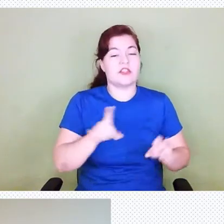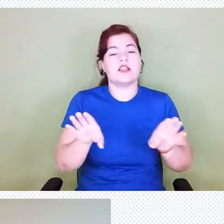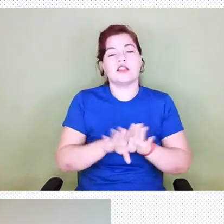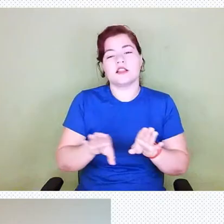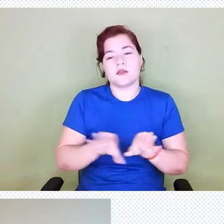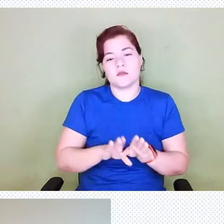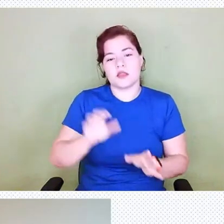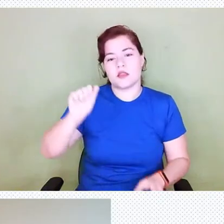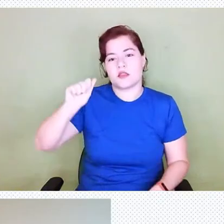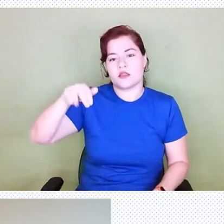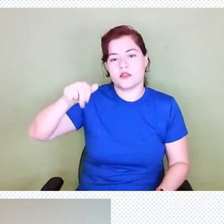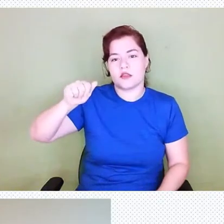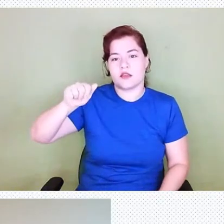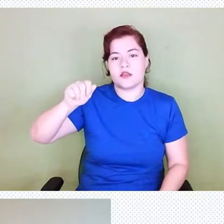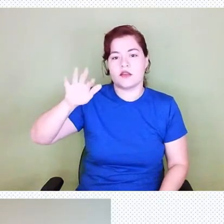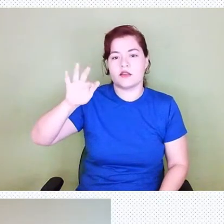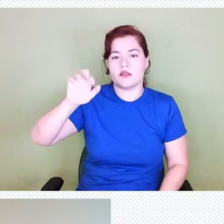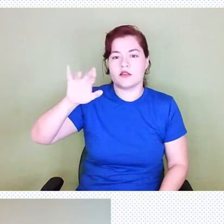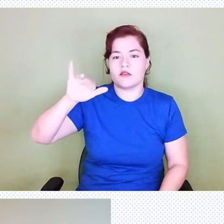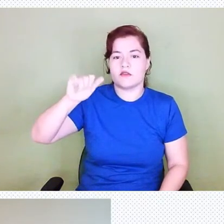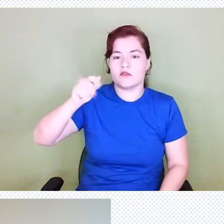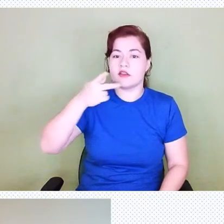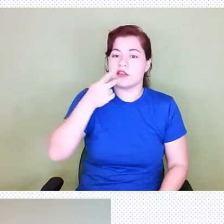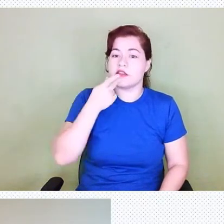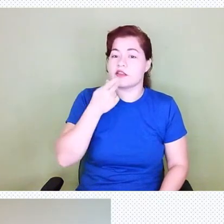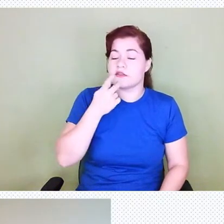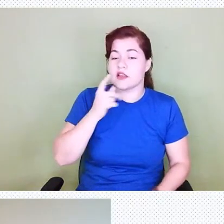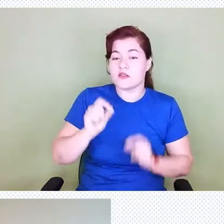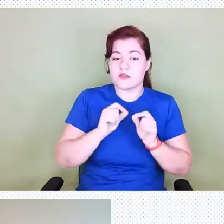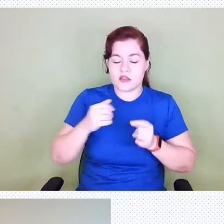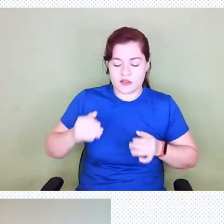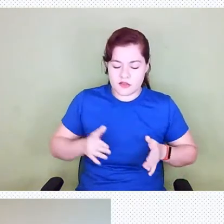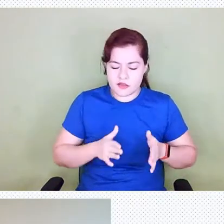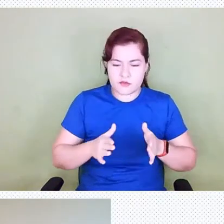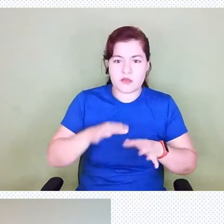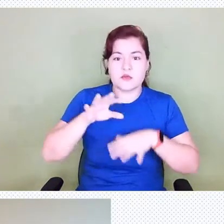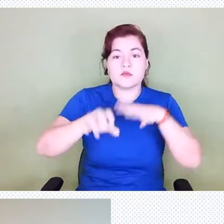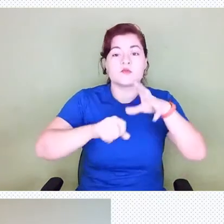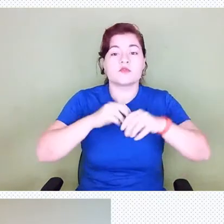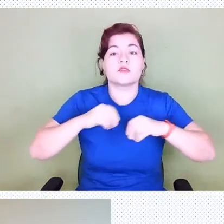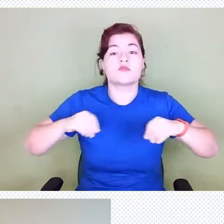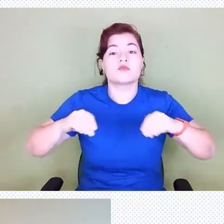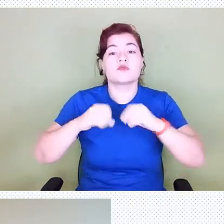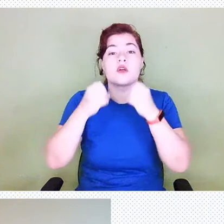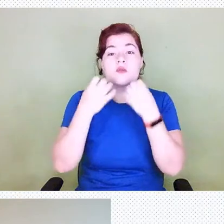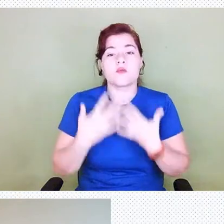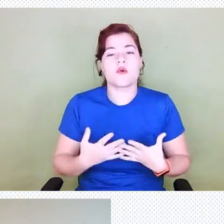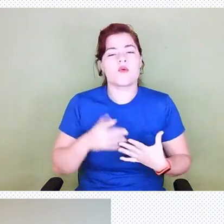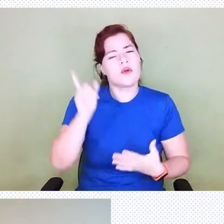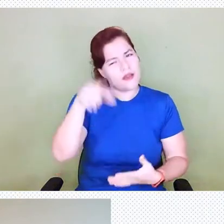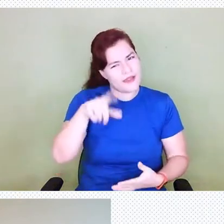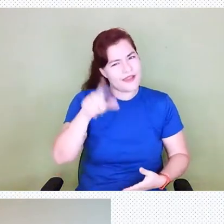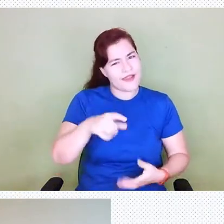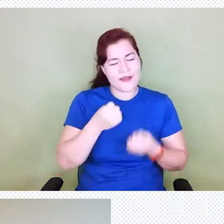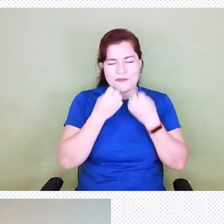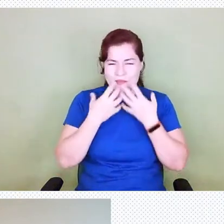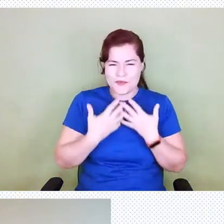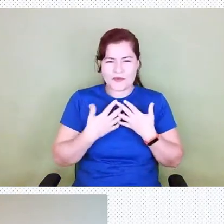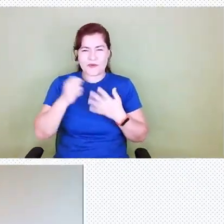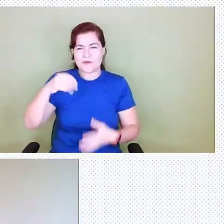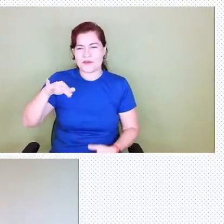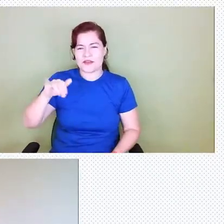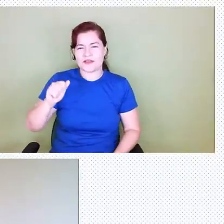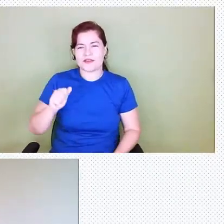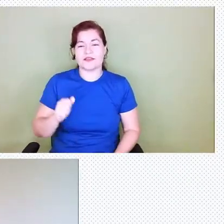Ana Freitas dizendo, caminhemos na busca do solo fértil, não é? Isso, verdade. Muito bom, não é, Maria? É